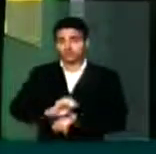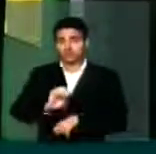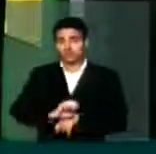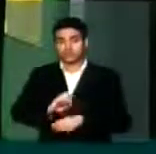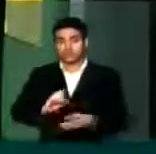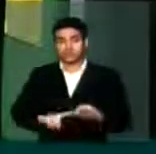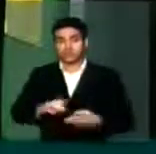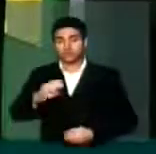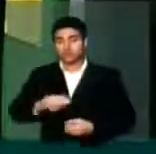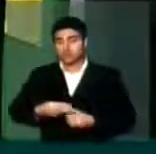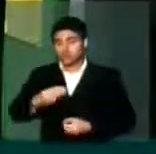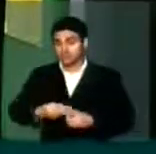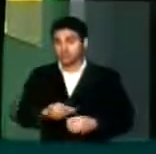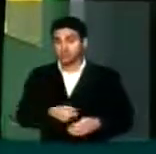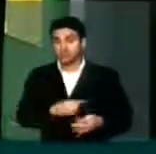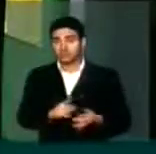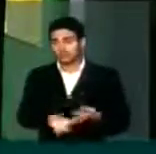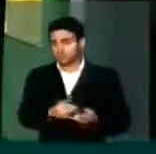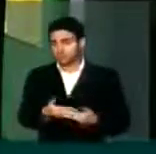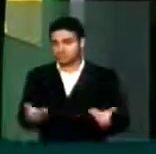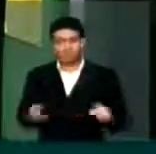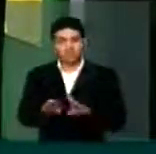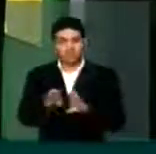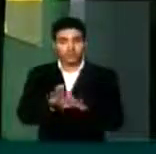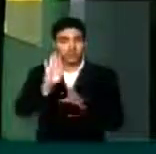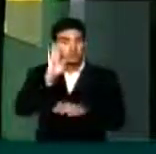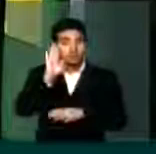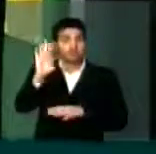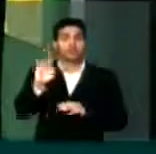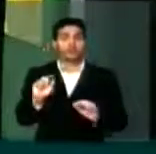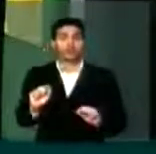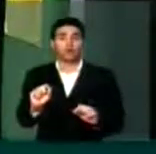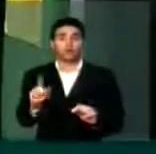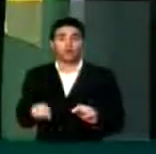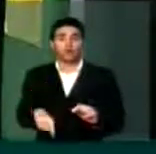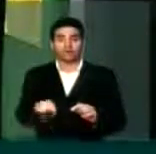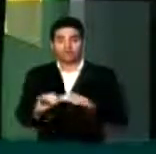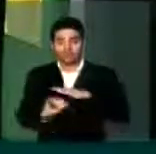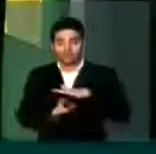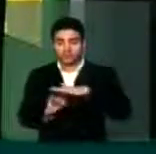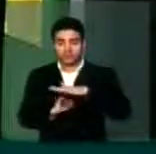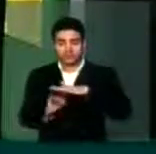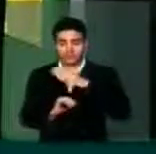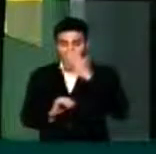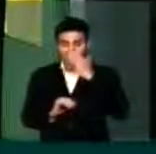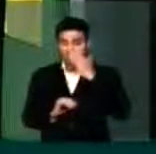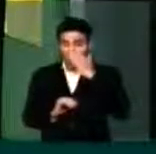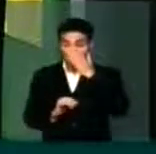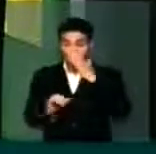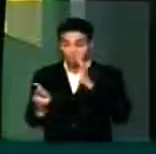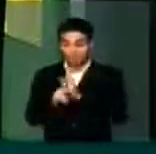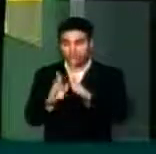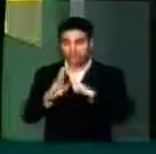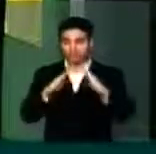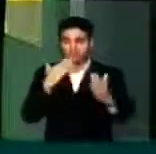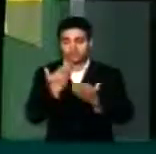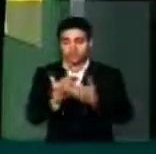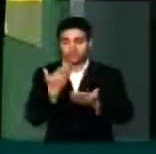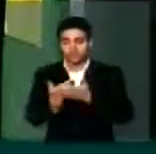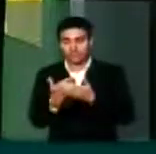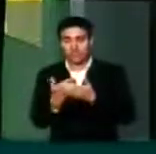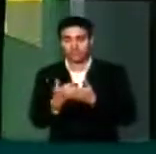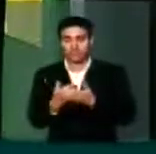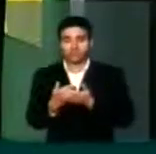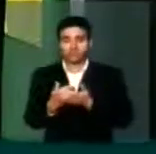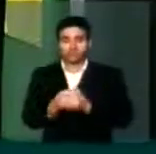estaduais, municipais e principalmente de instituições, de escolas e